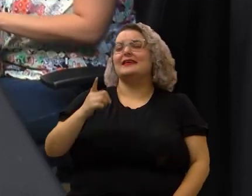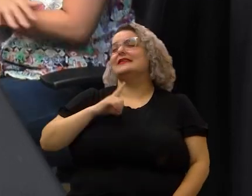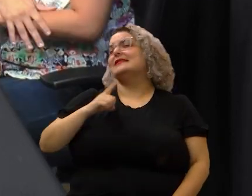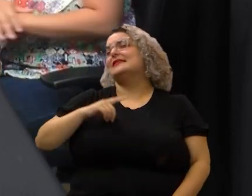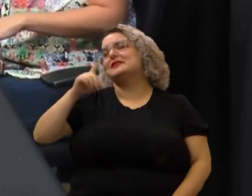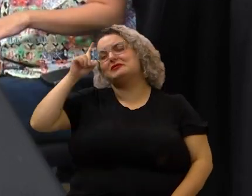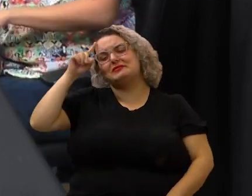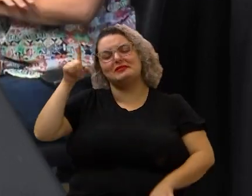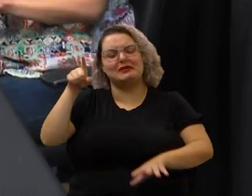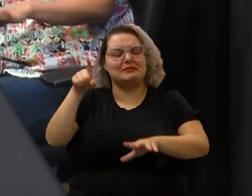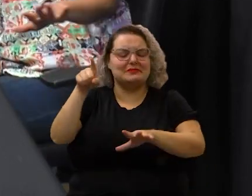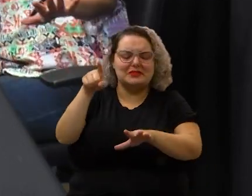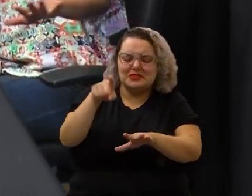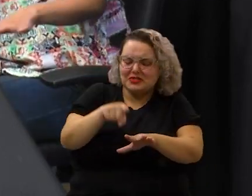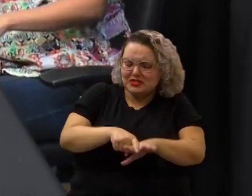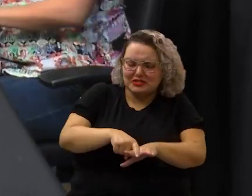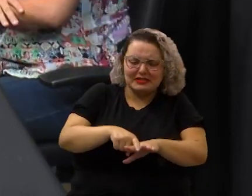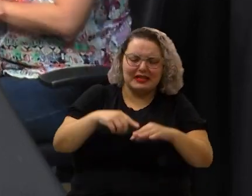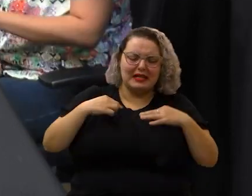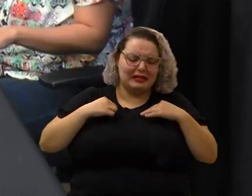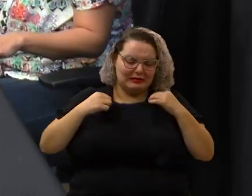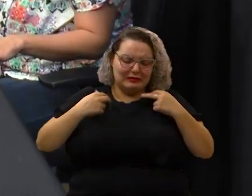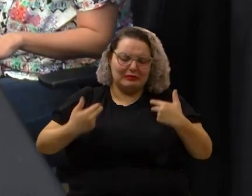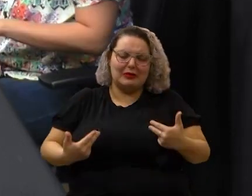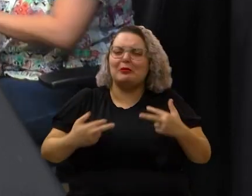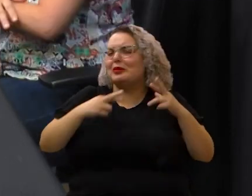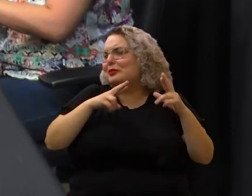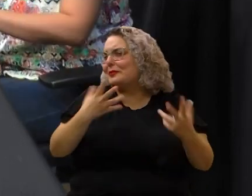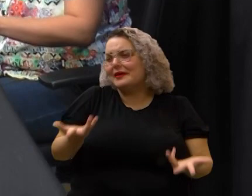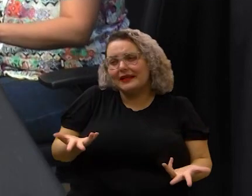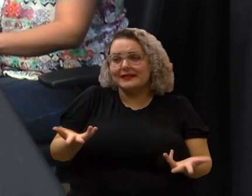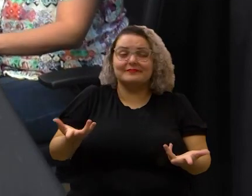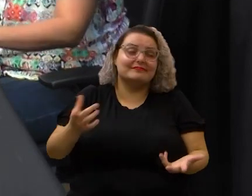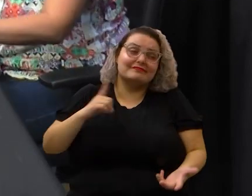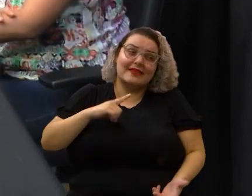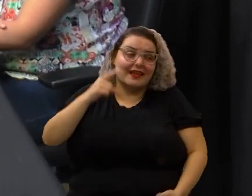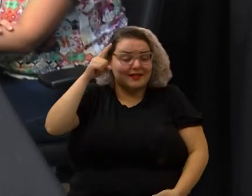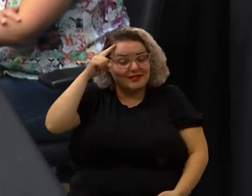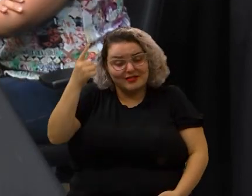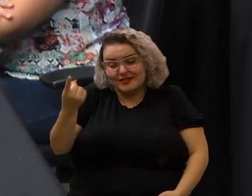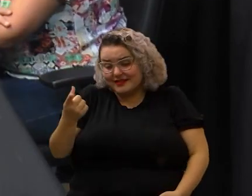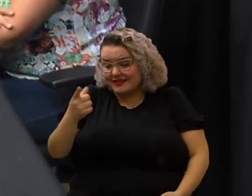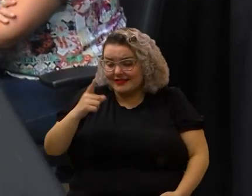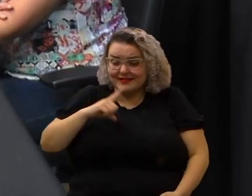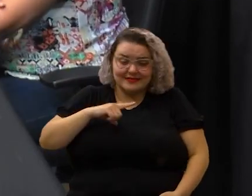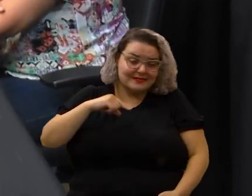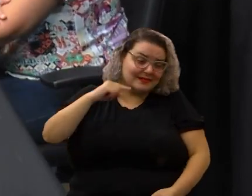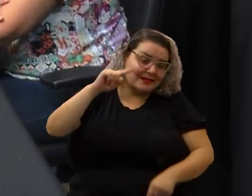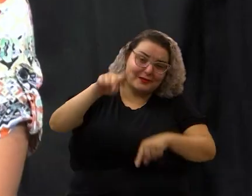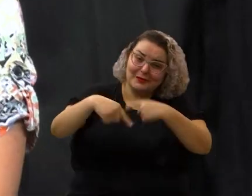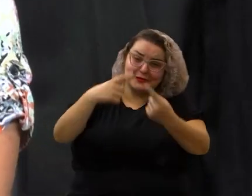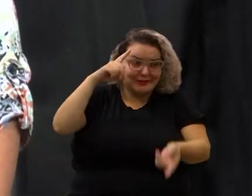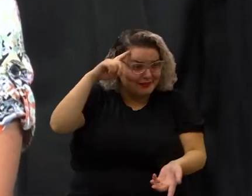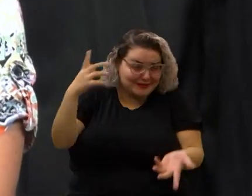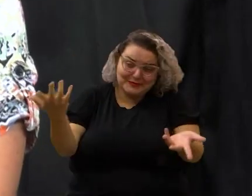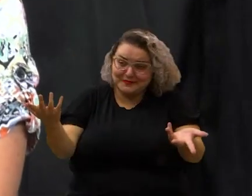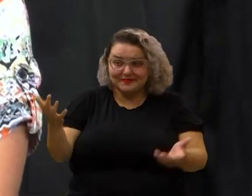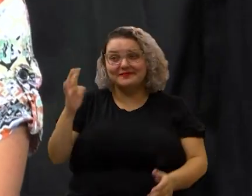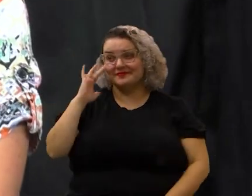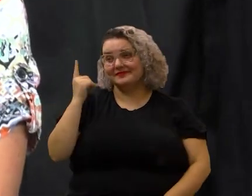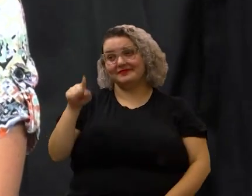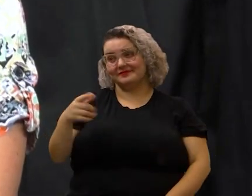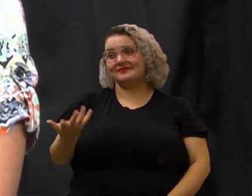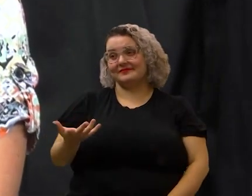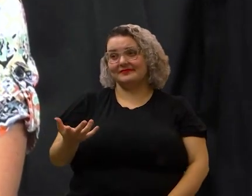Tem dia que você quer ficar de chinelo e de pijama, tem dia, né? E eu acho que é isso, assim, tenho